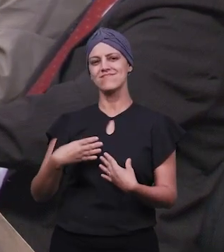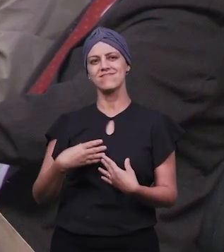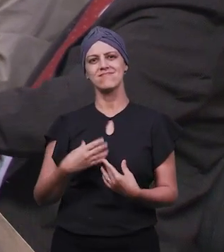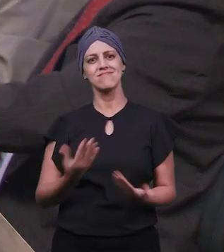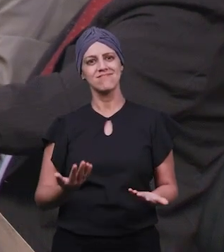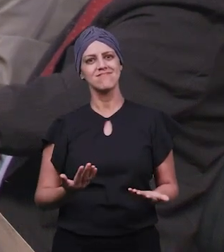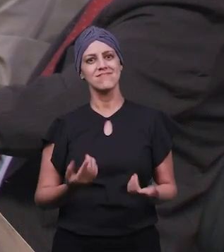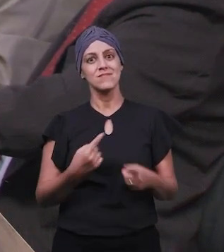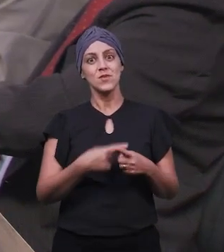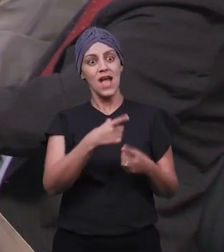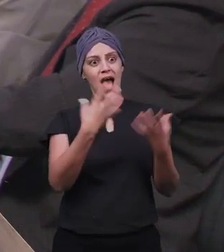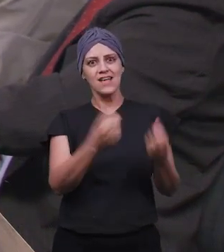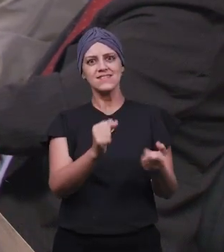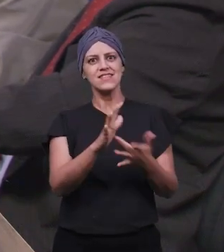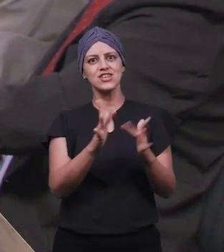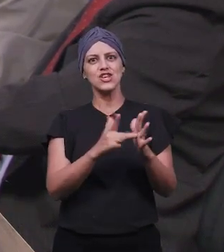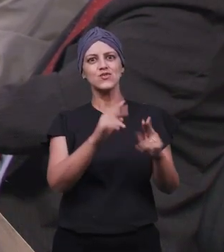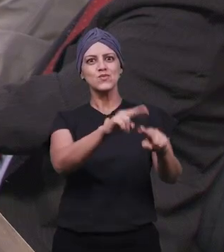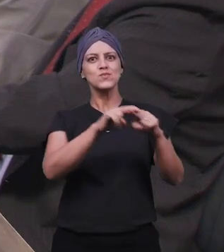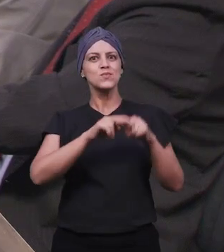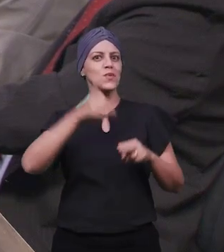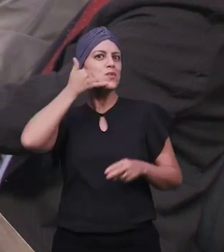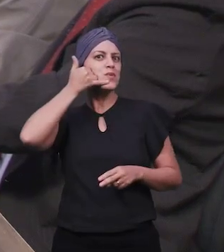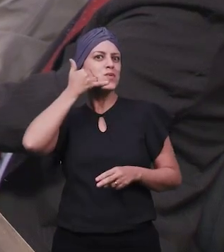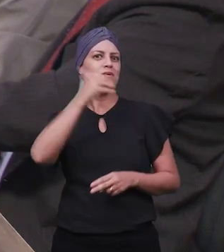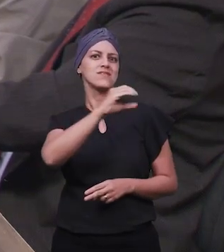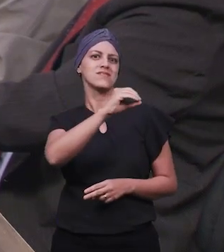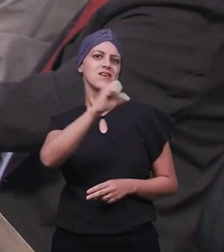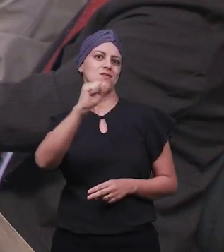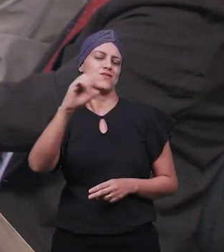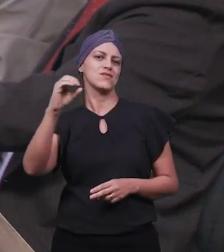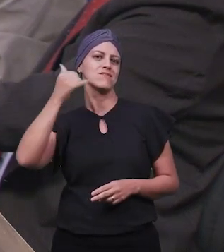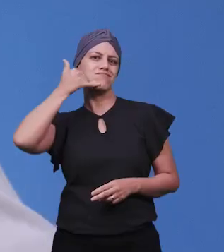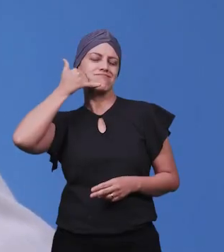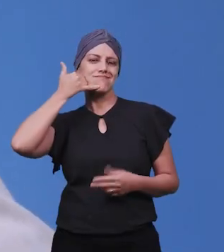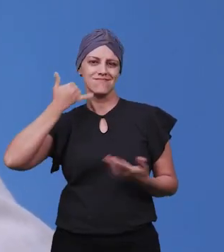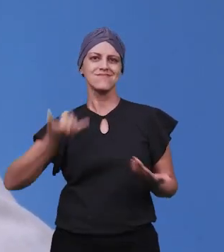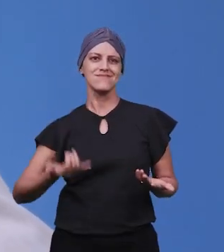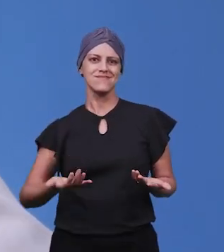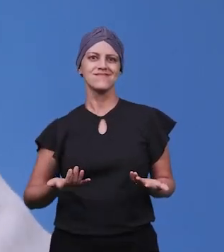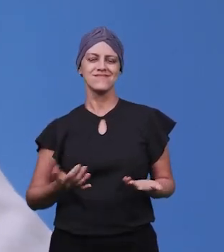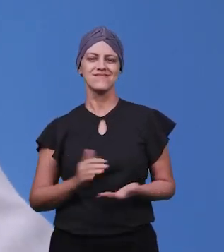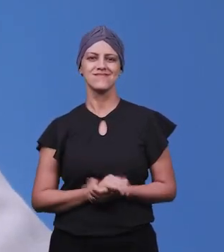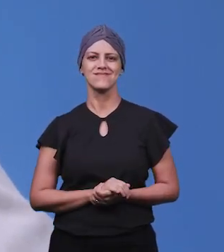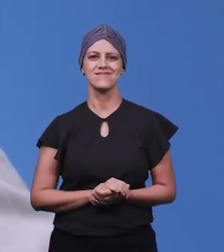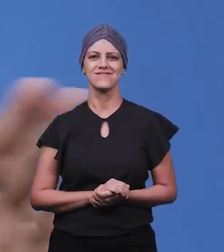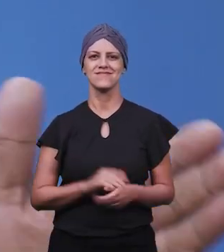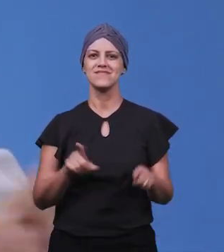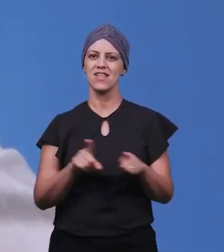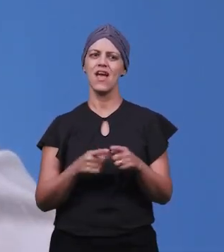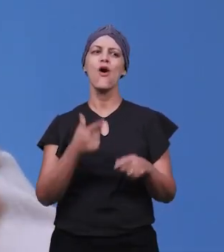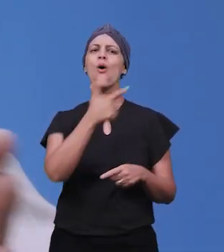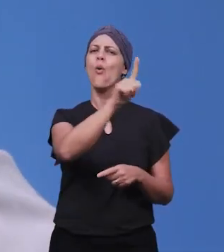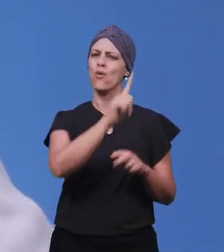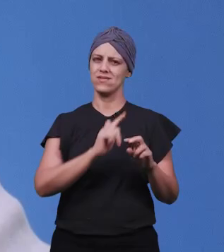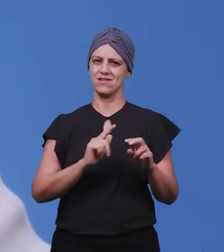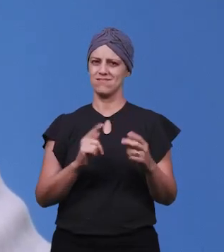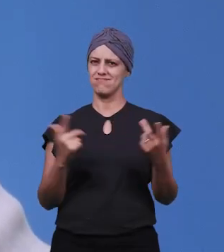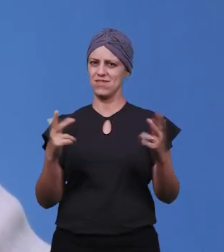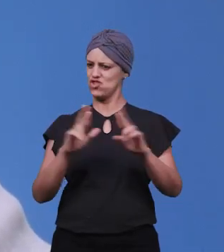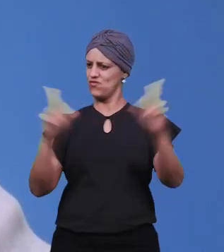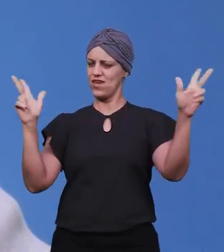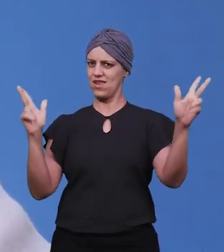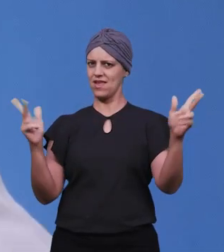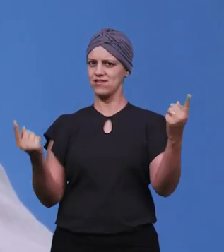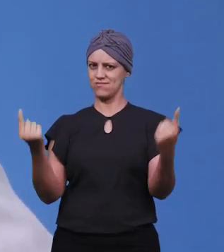você se definiu no 0800. Todos os pastores atenderam esse jovem que eu estou falando agora, que é de outra cidade. É outro caso paralelo,